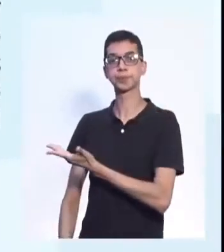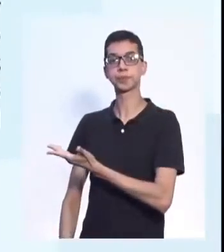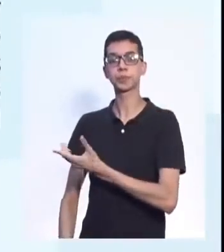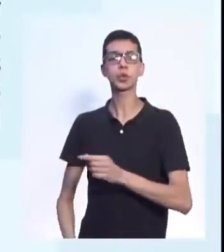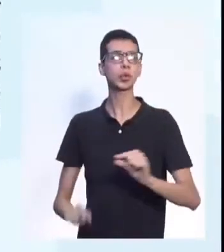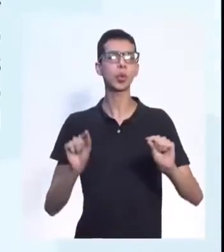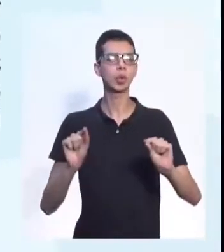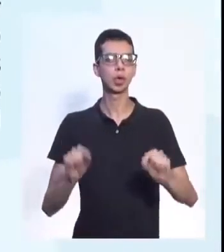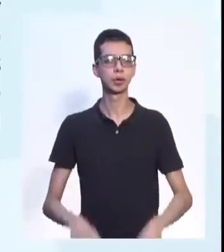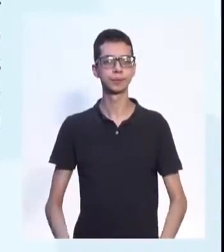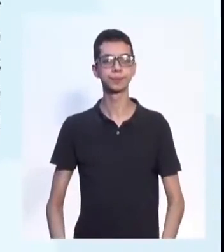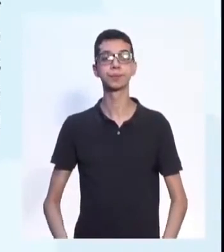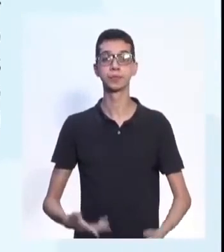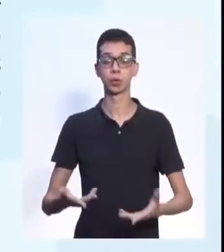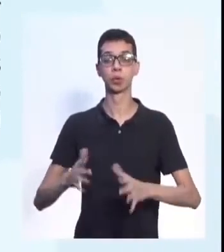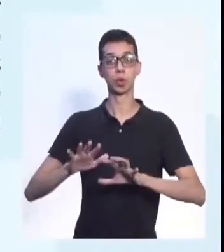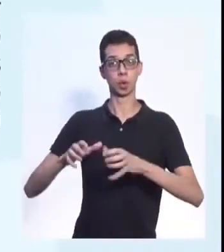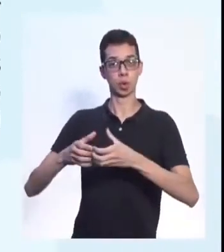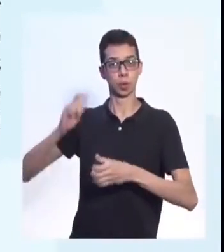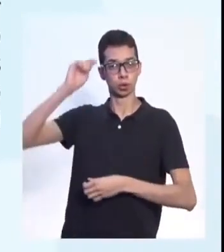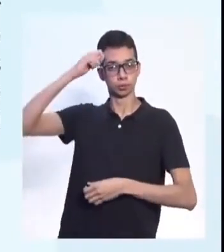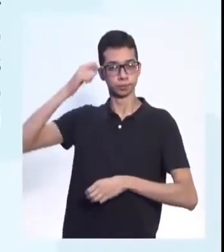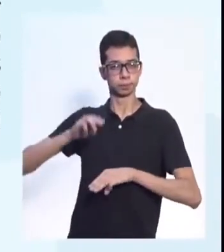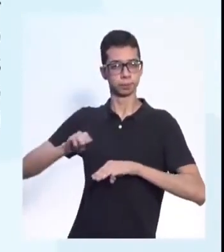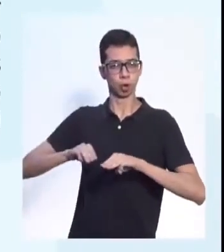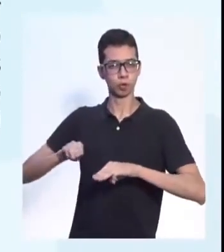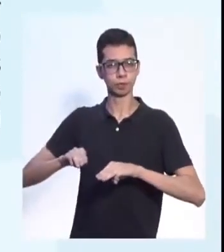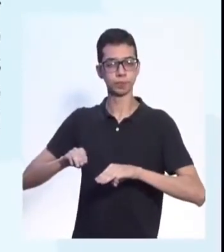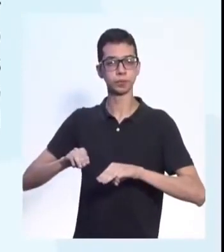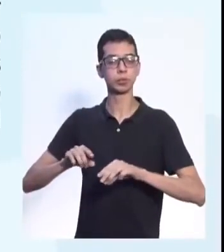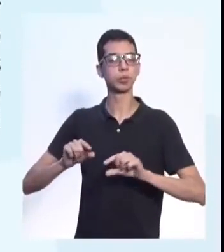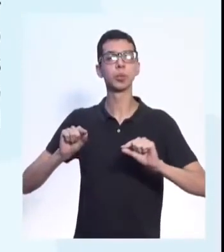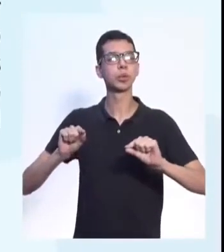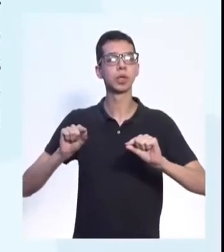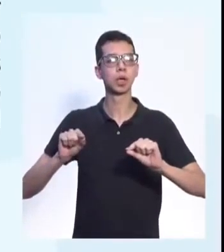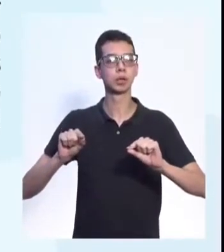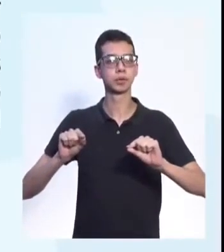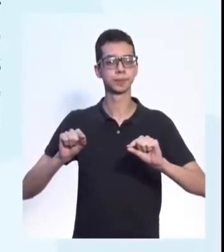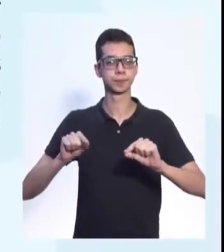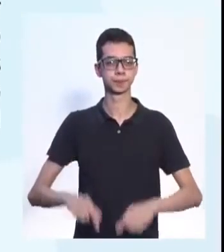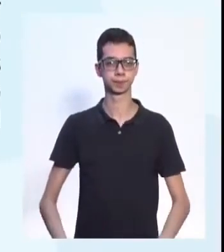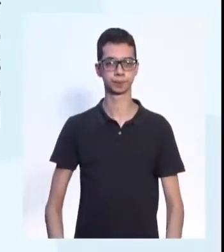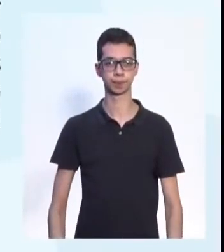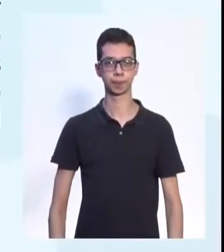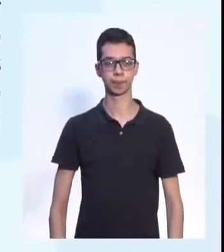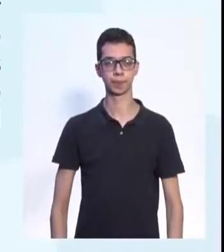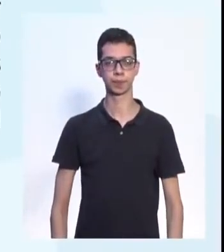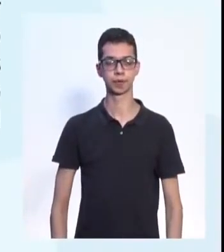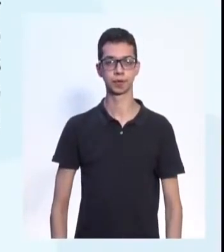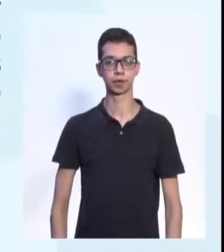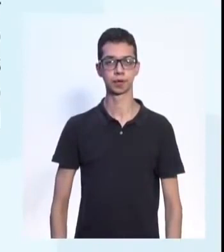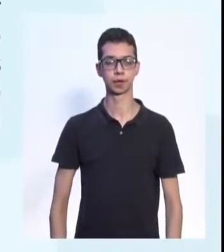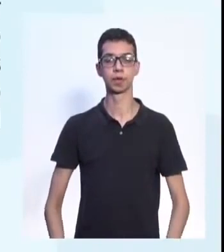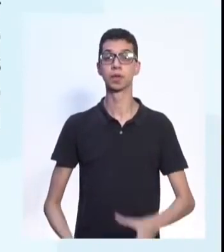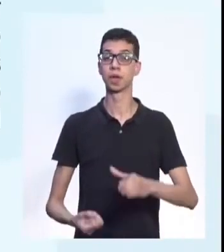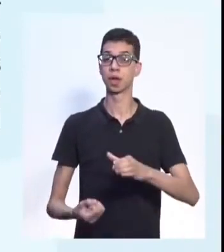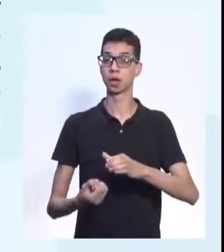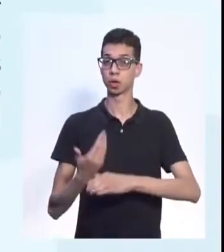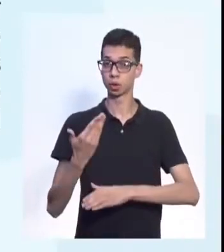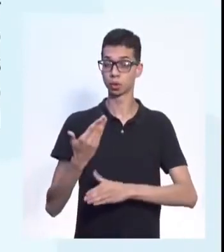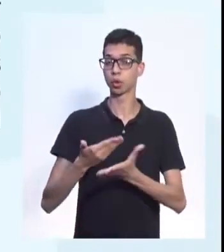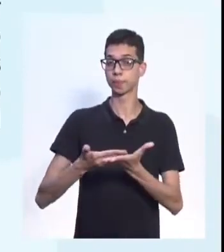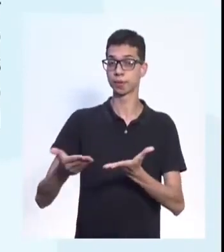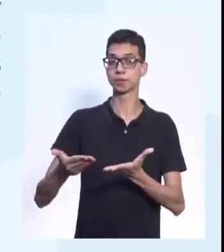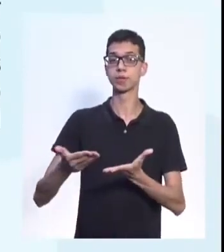acontece? O movimento negro, ele vai surgir, né, principalmente em decorrência da escravização dos povos